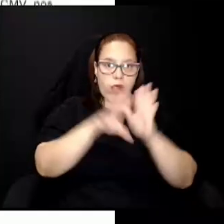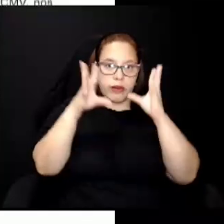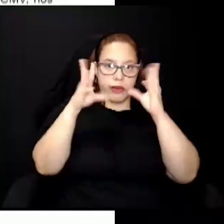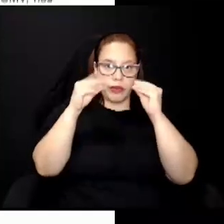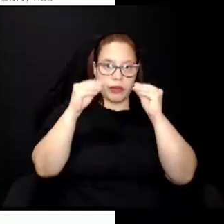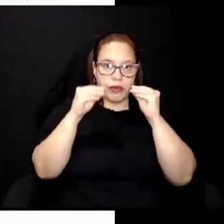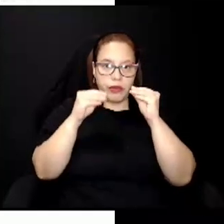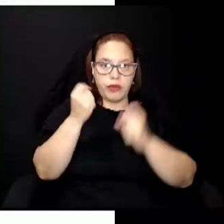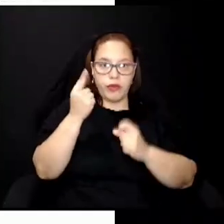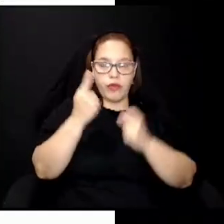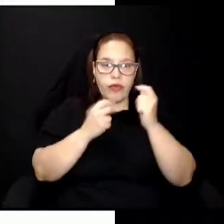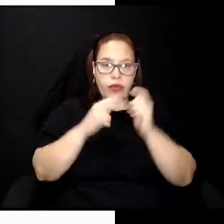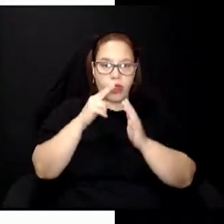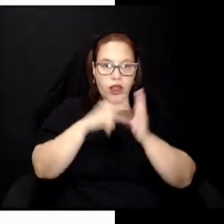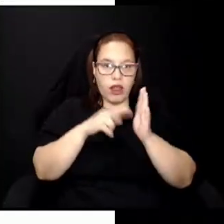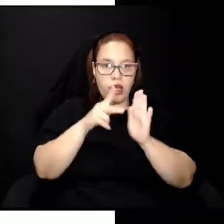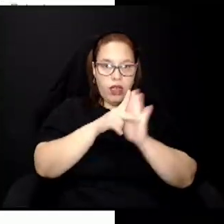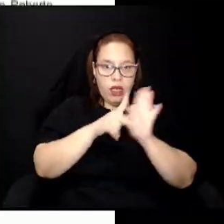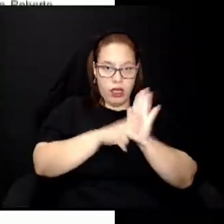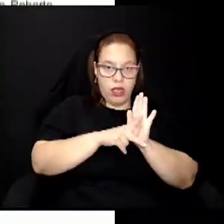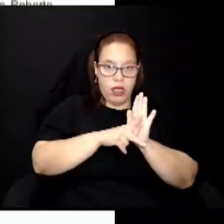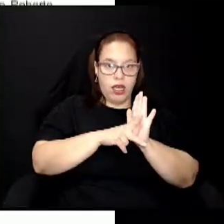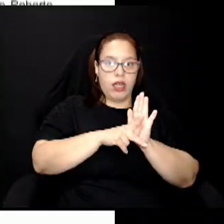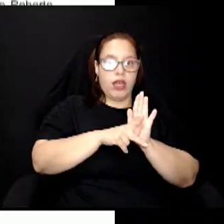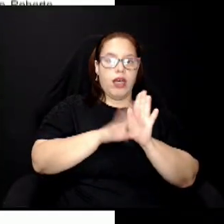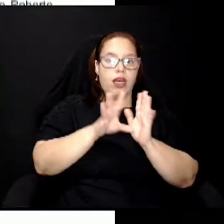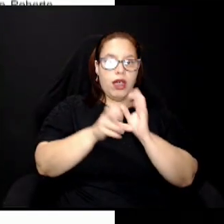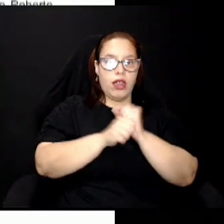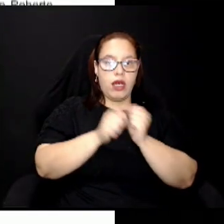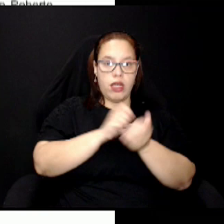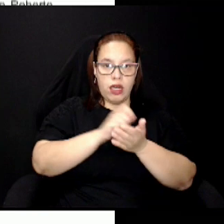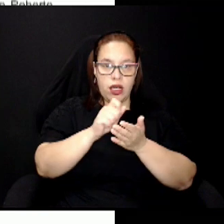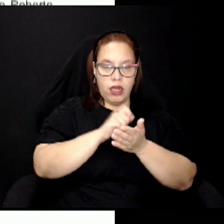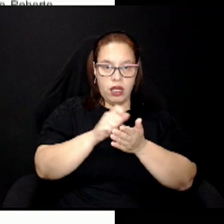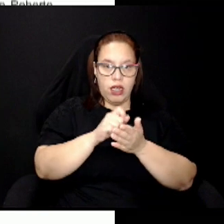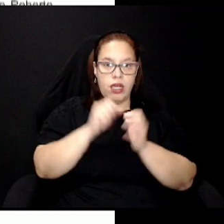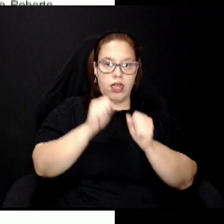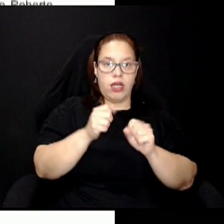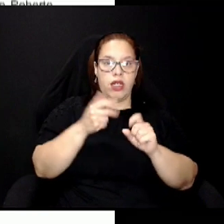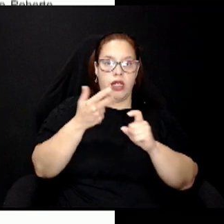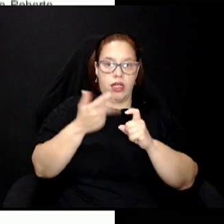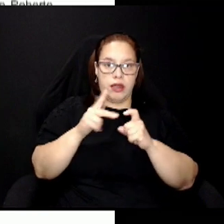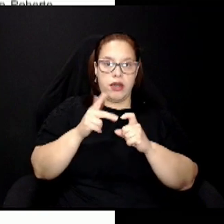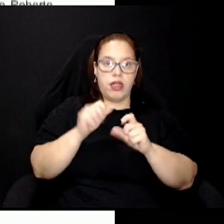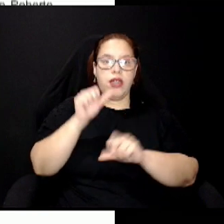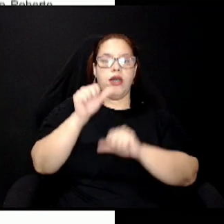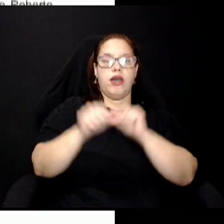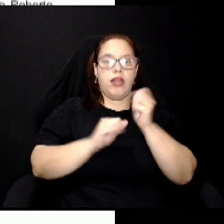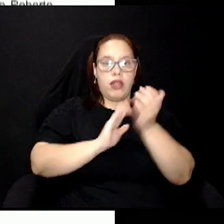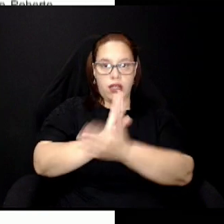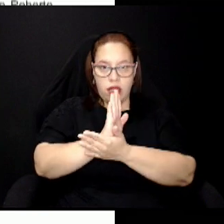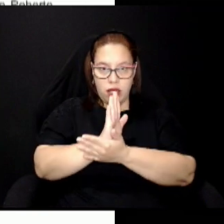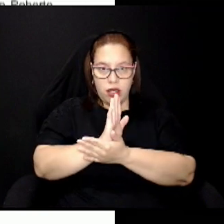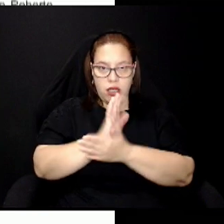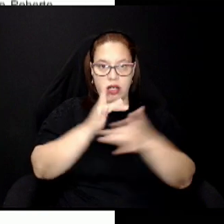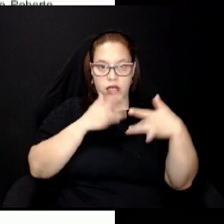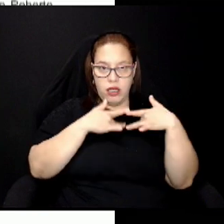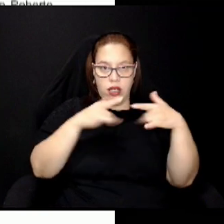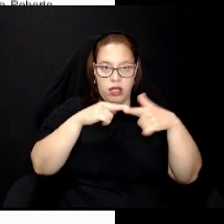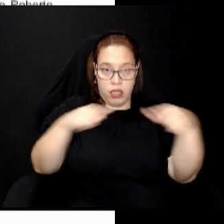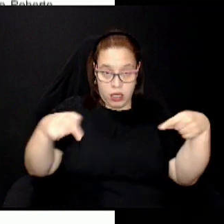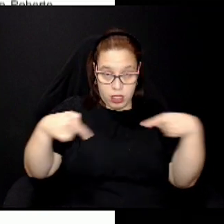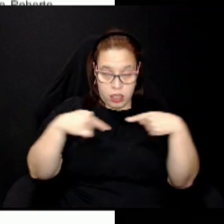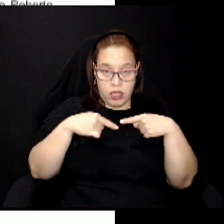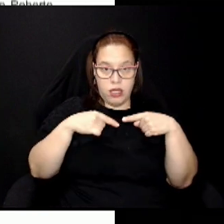eles está o projeto de lei complementar de autoria do Poder Executivo, que autoriza a doação de áreas